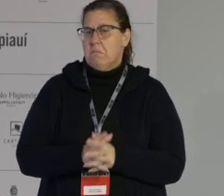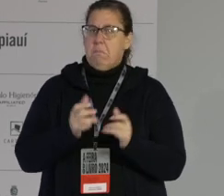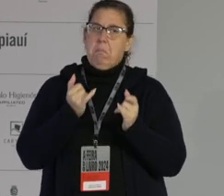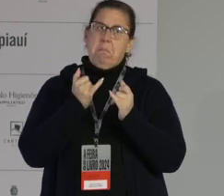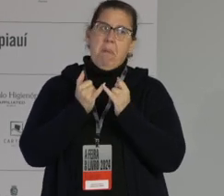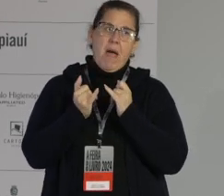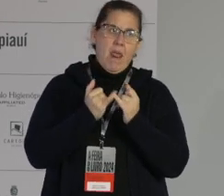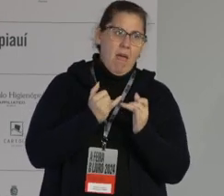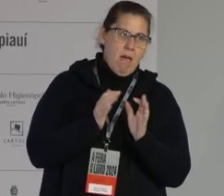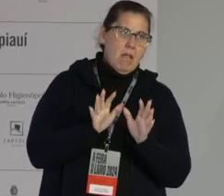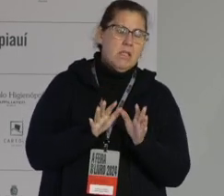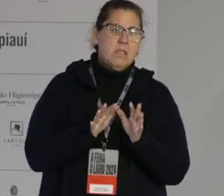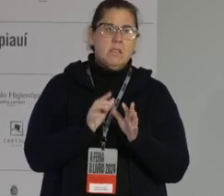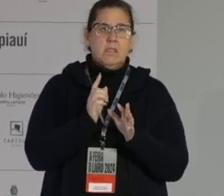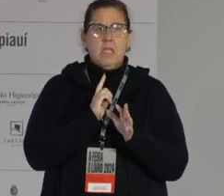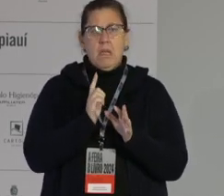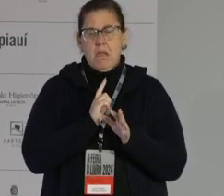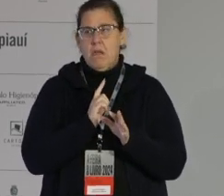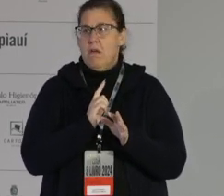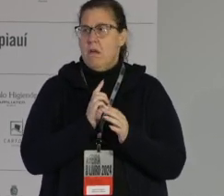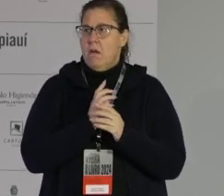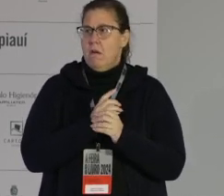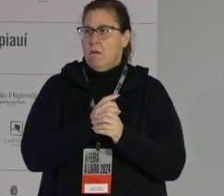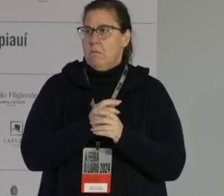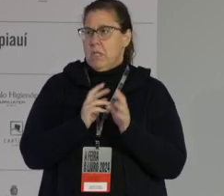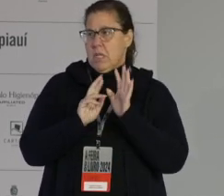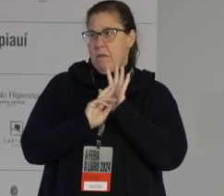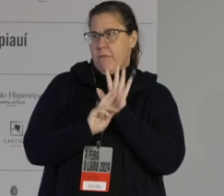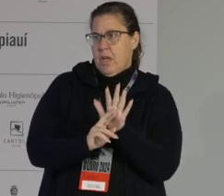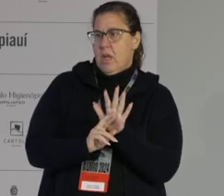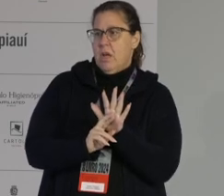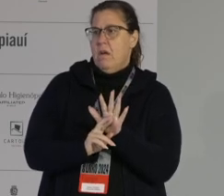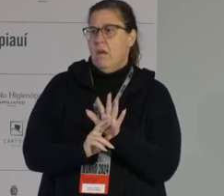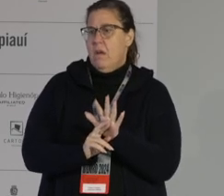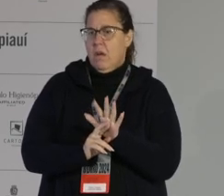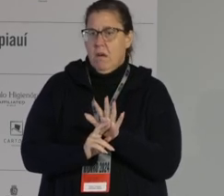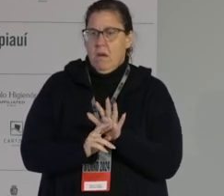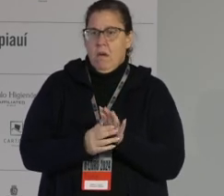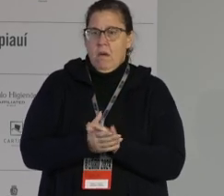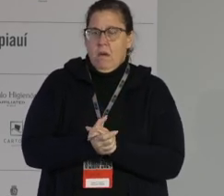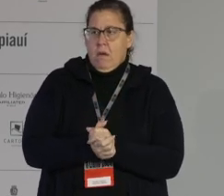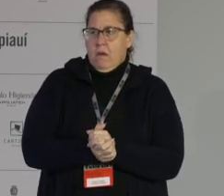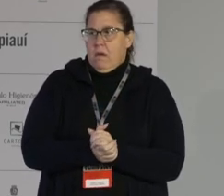assim, até mais... Tem umas referências tão